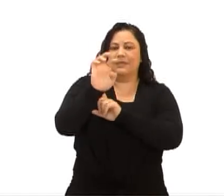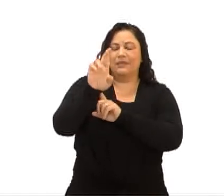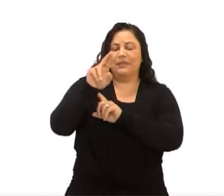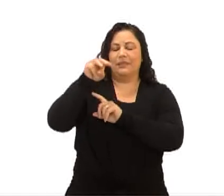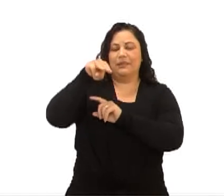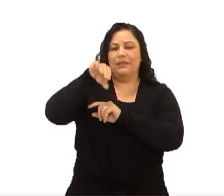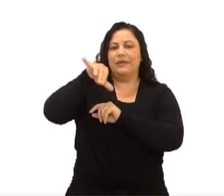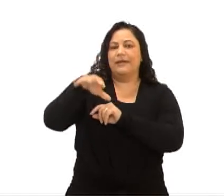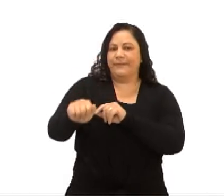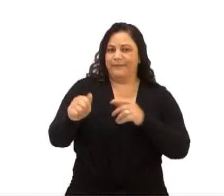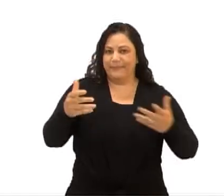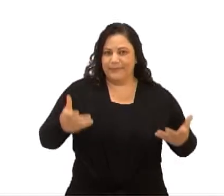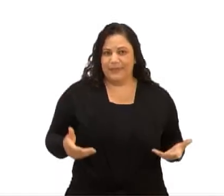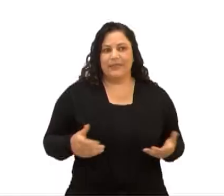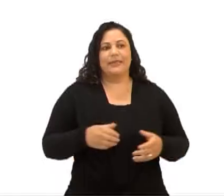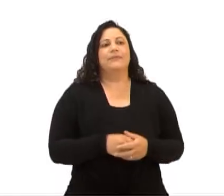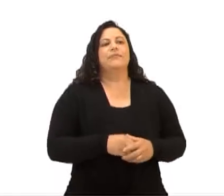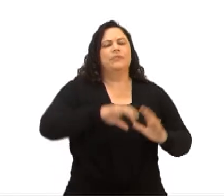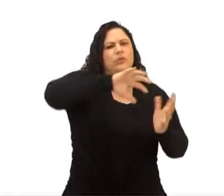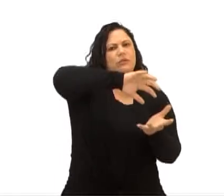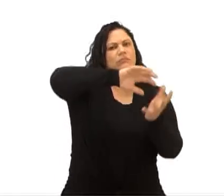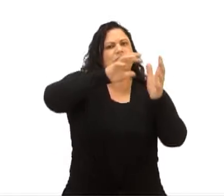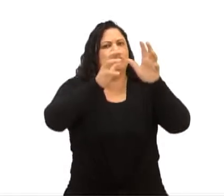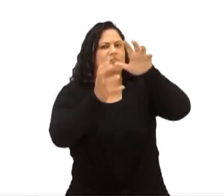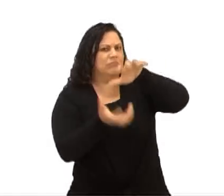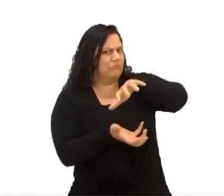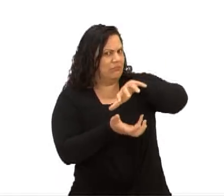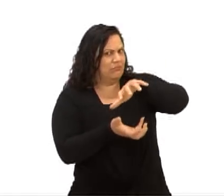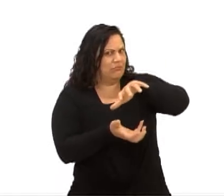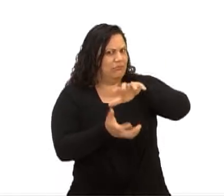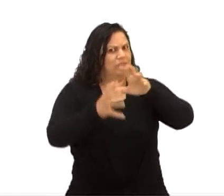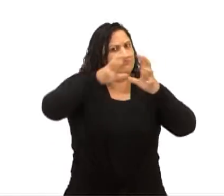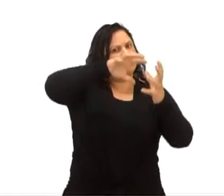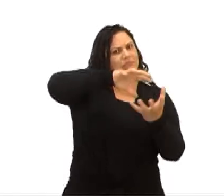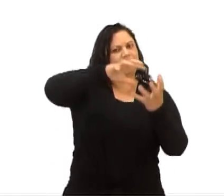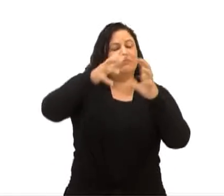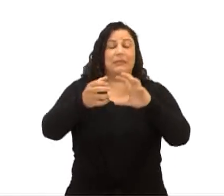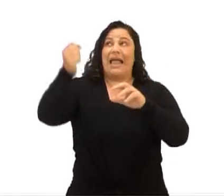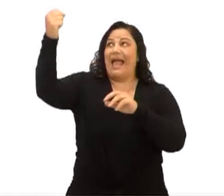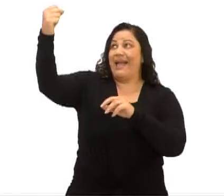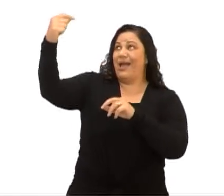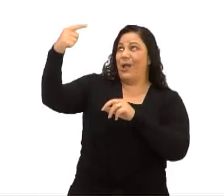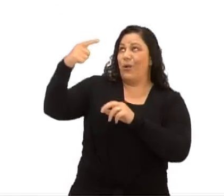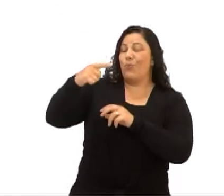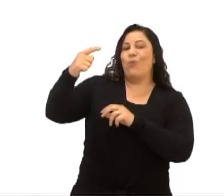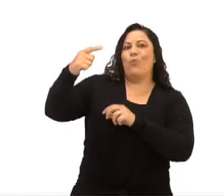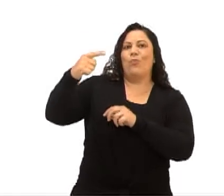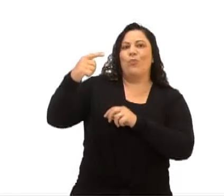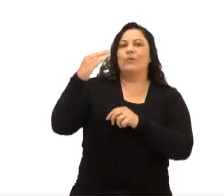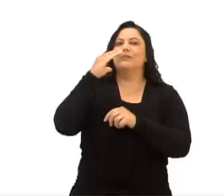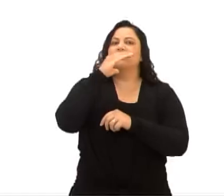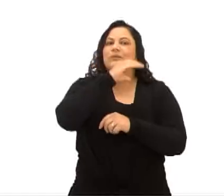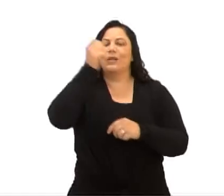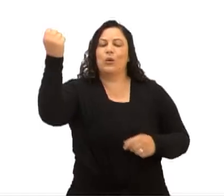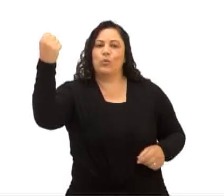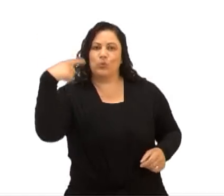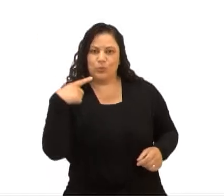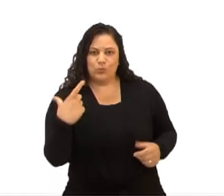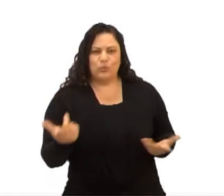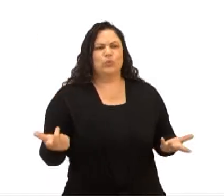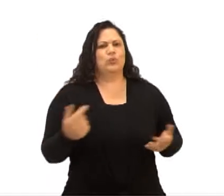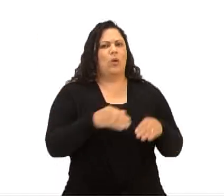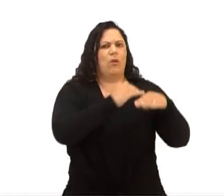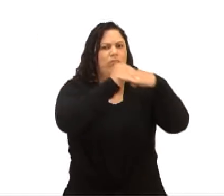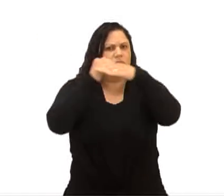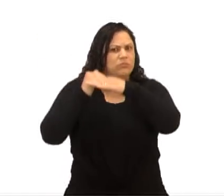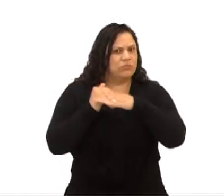terrestre e da forma arredondada do planeta, a luz e o calor do Sol não chegam de forma igualitária em todos